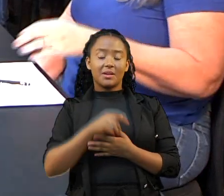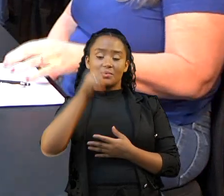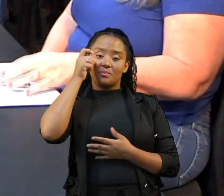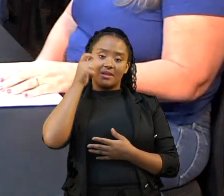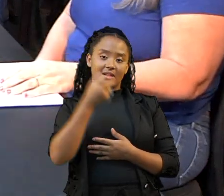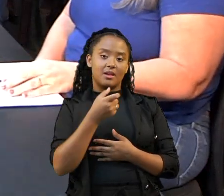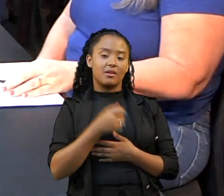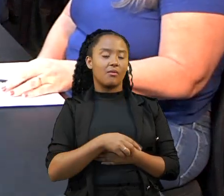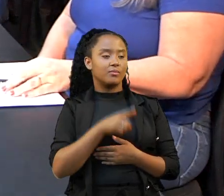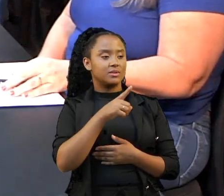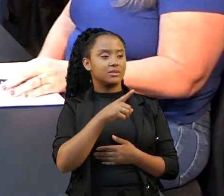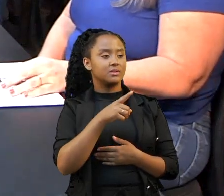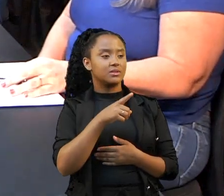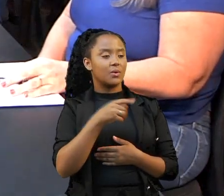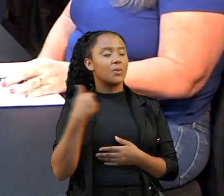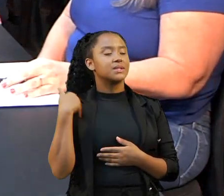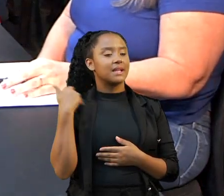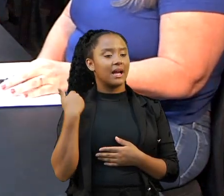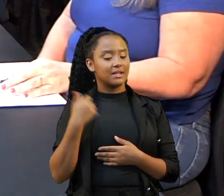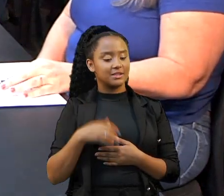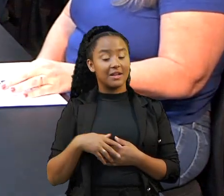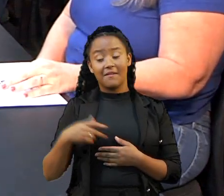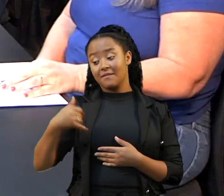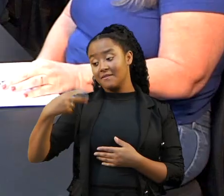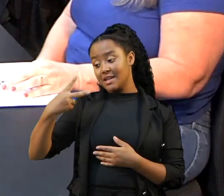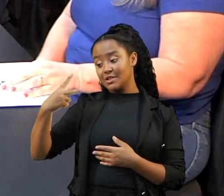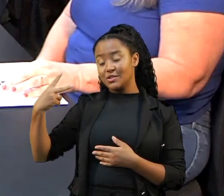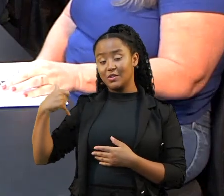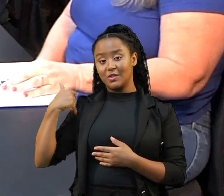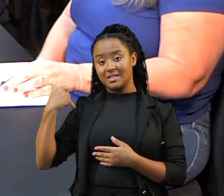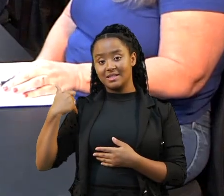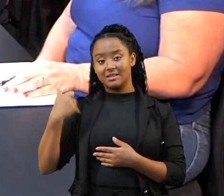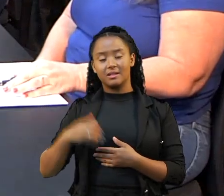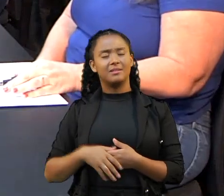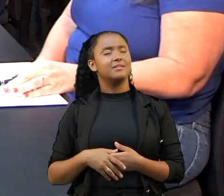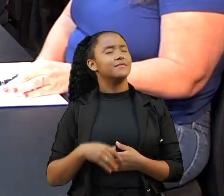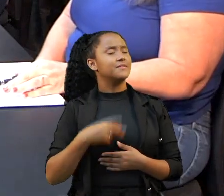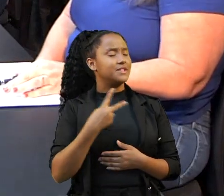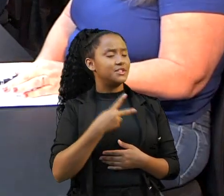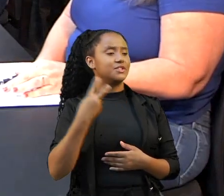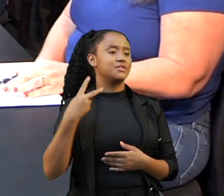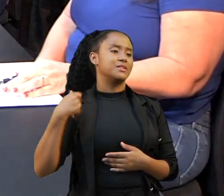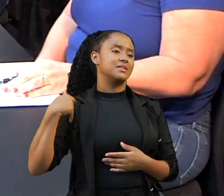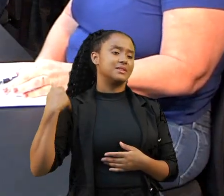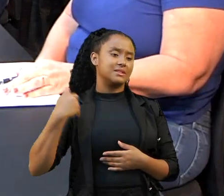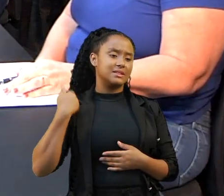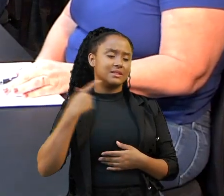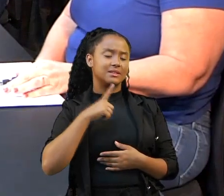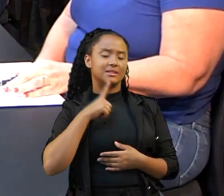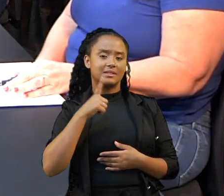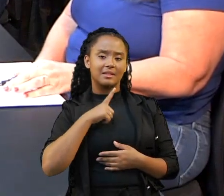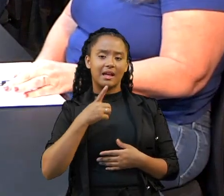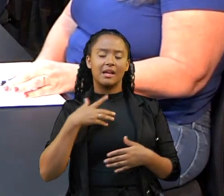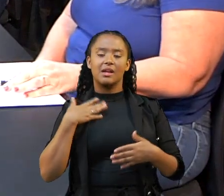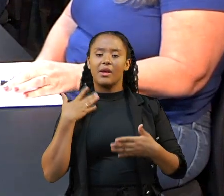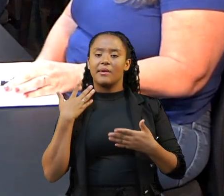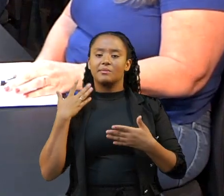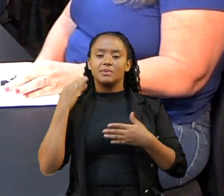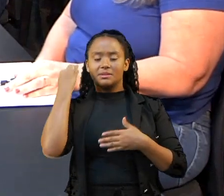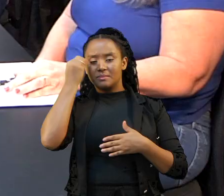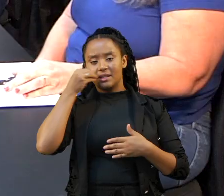pessoa tão jovem. Qual que é a sua idade? 22 anos. 22 anos e com uma bagagem de vida, né? Uma pessoa